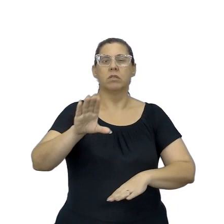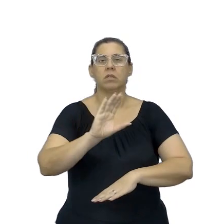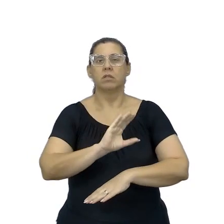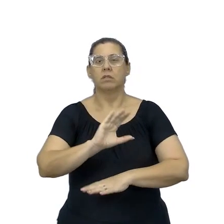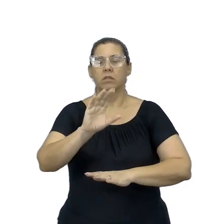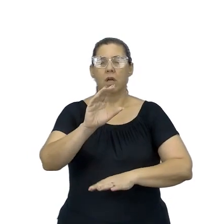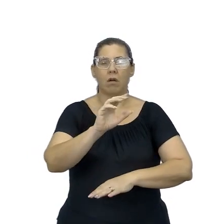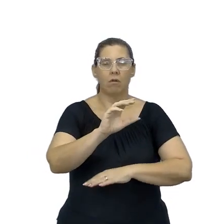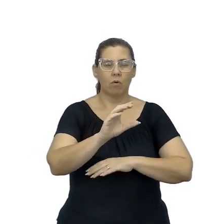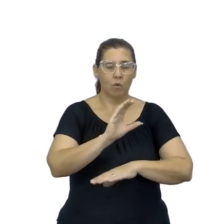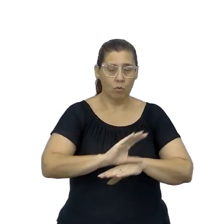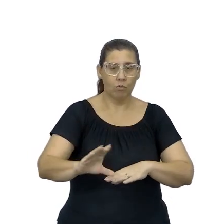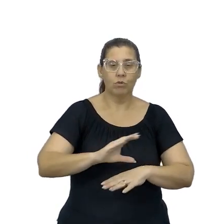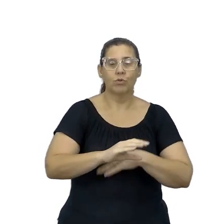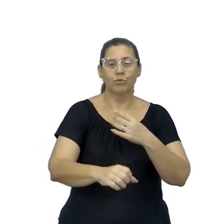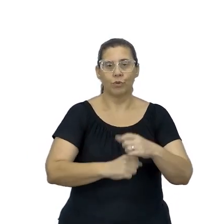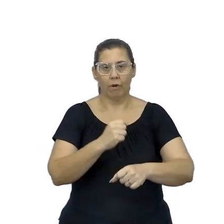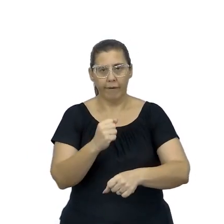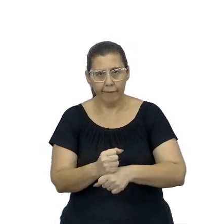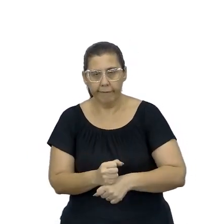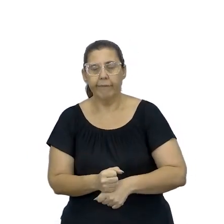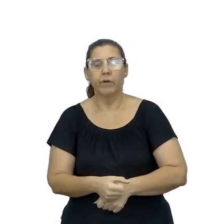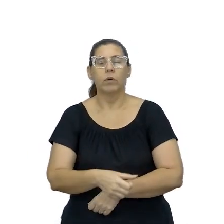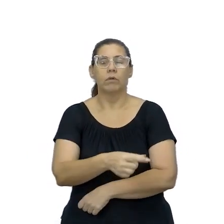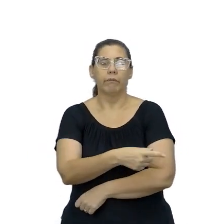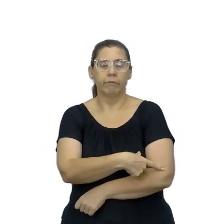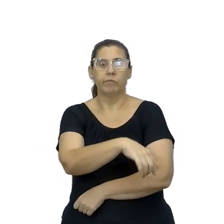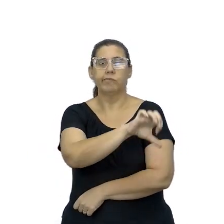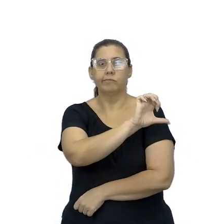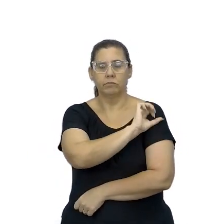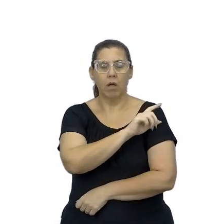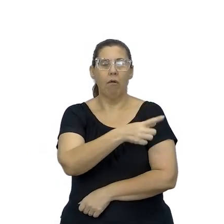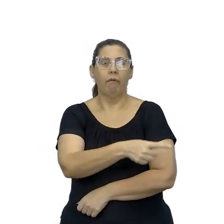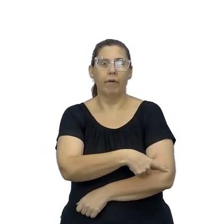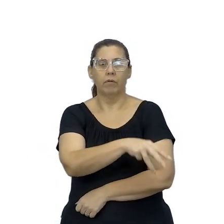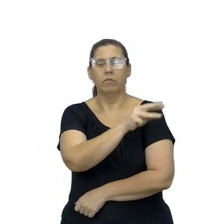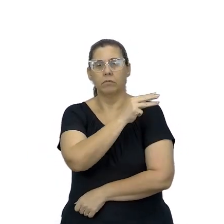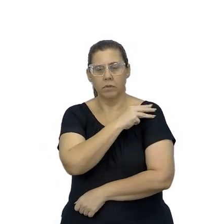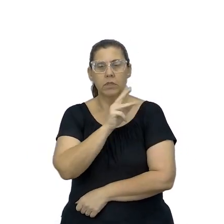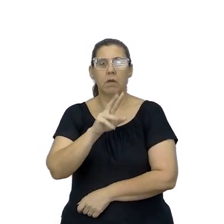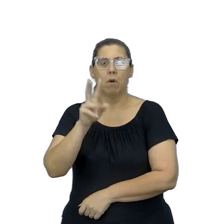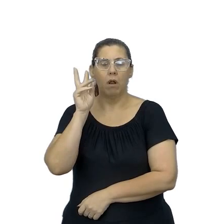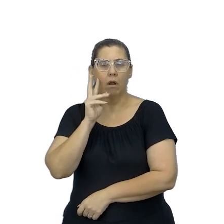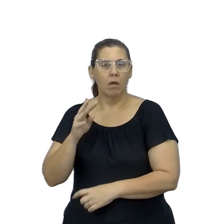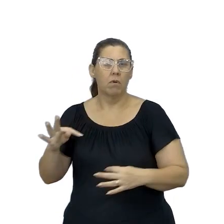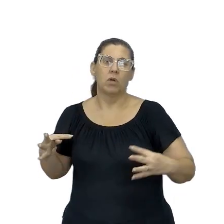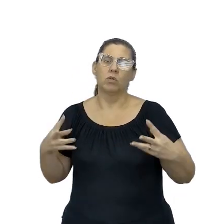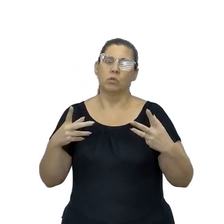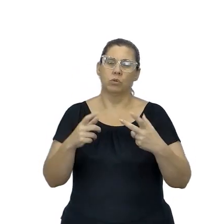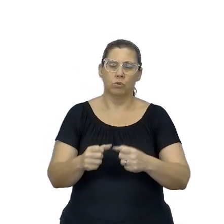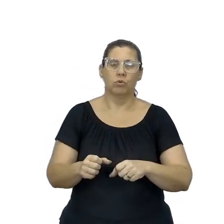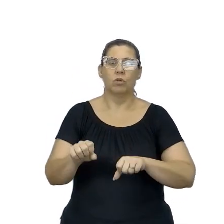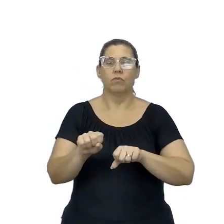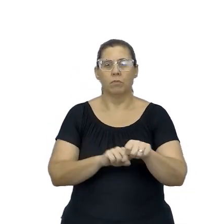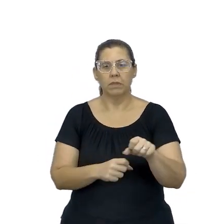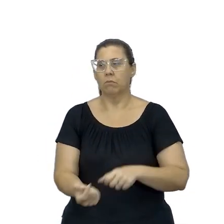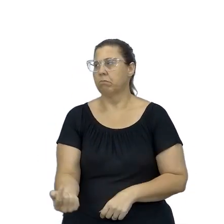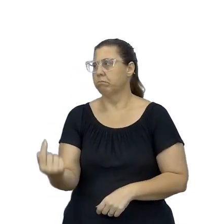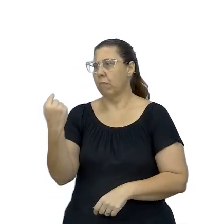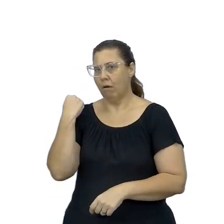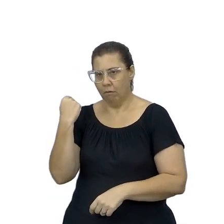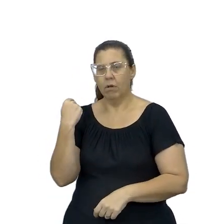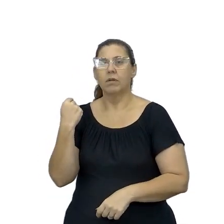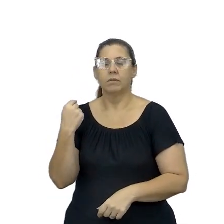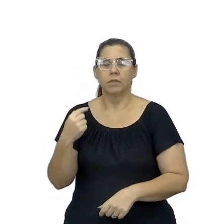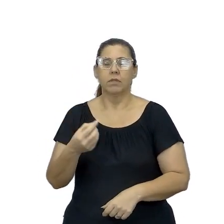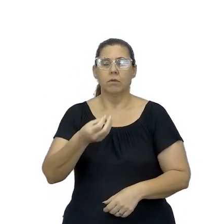ano e série. E assim por diante. E aí depois eu vou retomar as atividades que foram feitas na formação passada de ano e série, trazendo